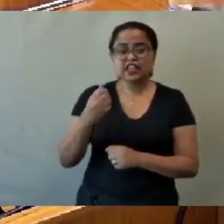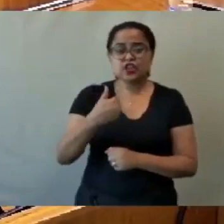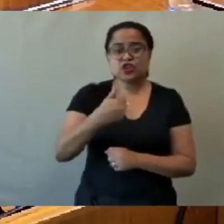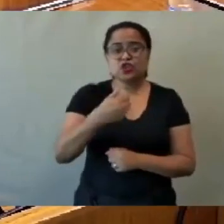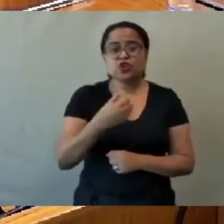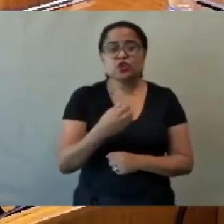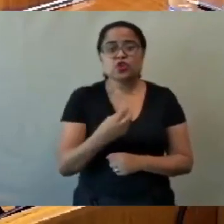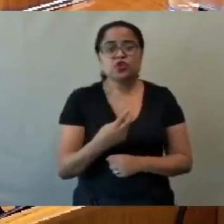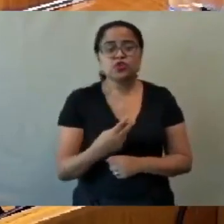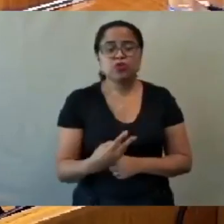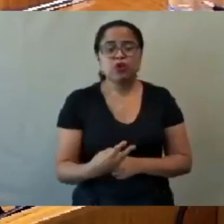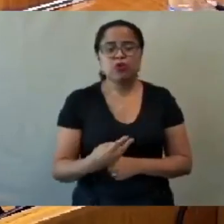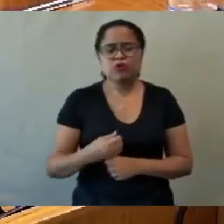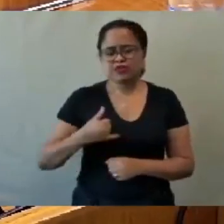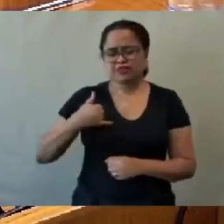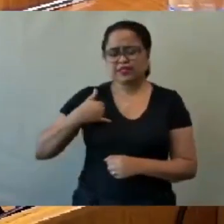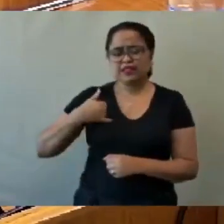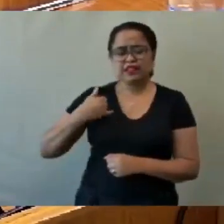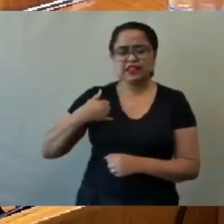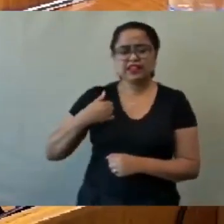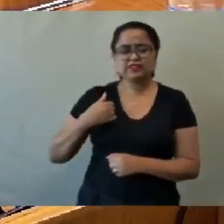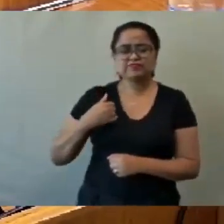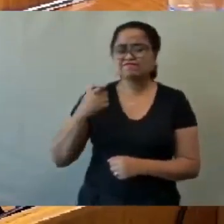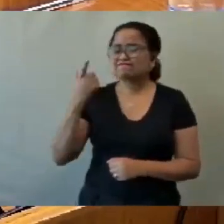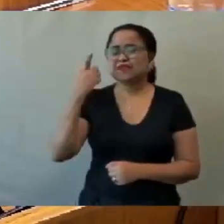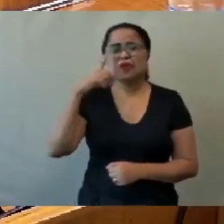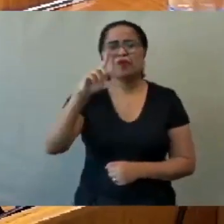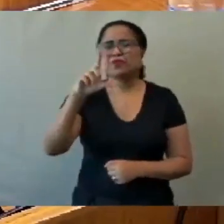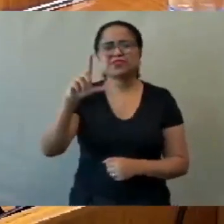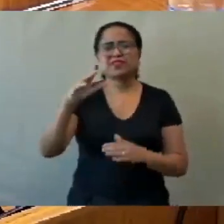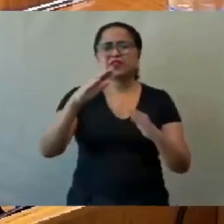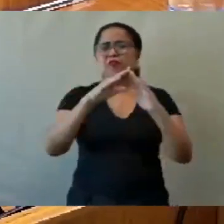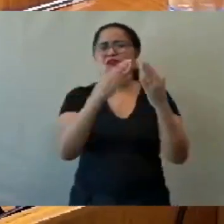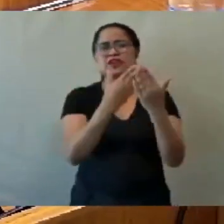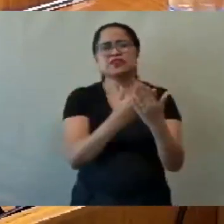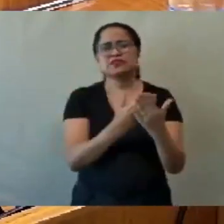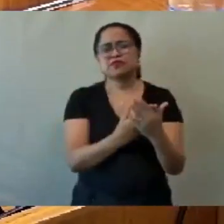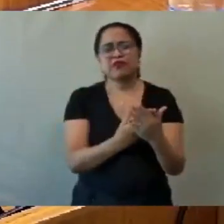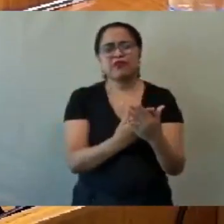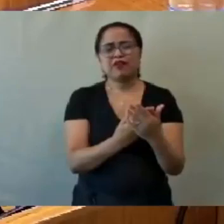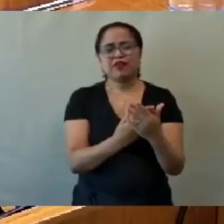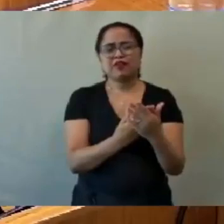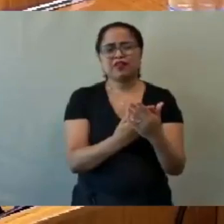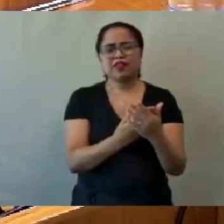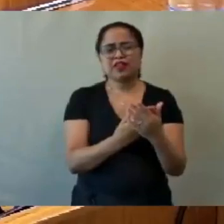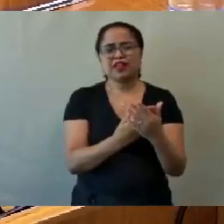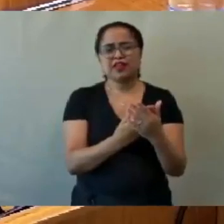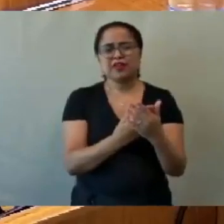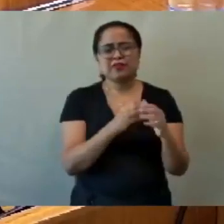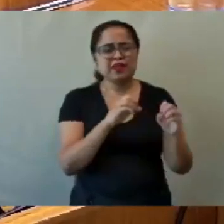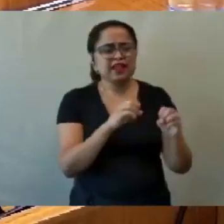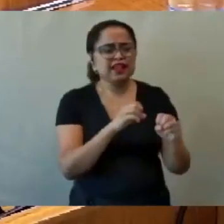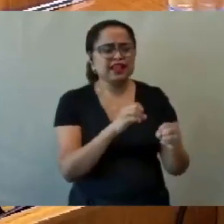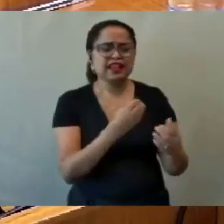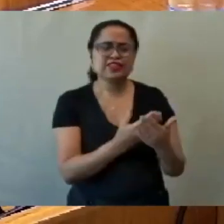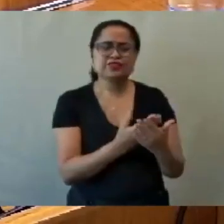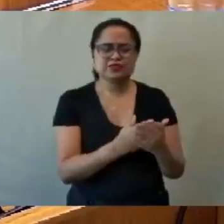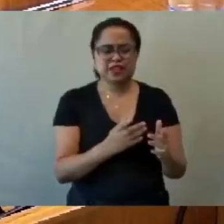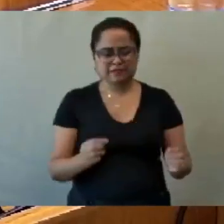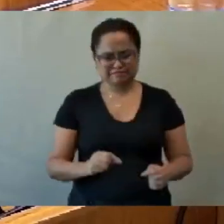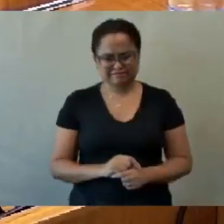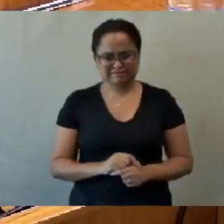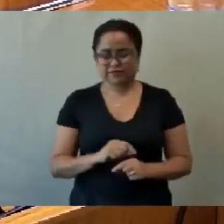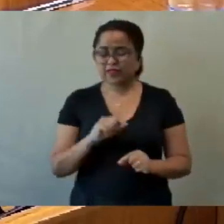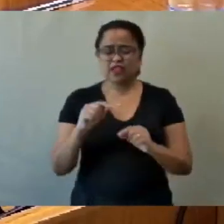uma coisa muito séria, não é de brincadeira que nós estamos aqui, não. Nós trabalhamos muito nessa comissão. Eu e a